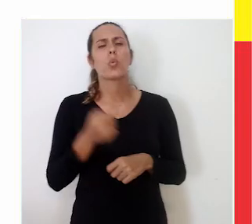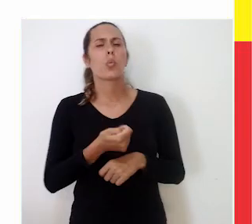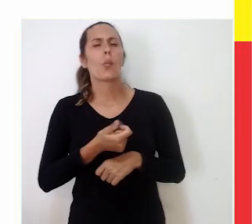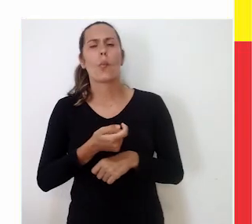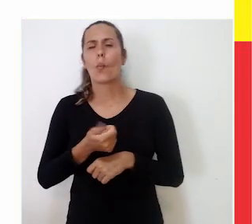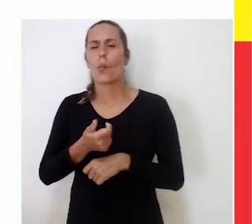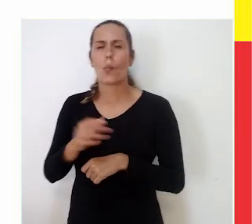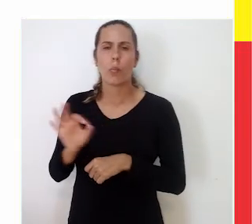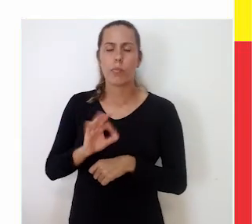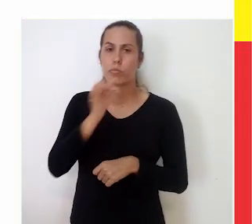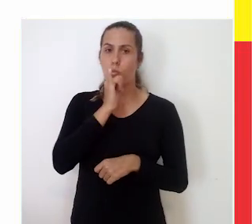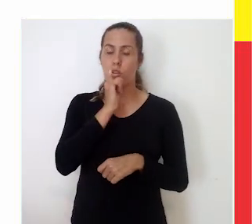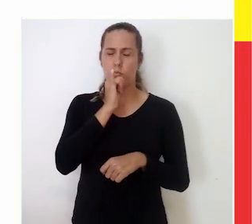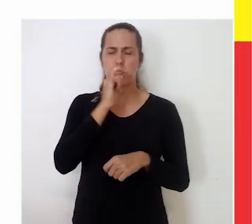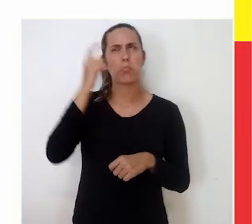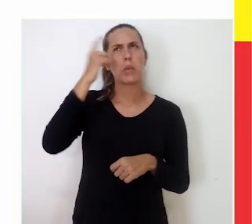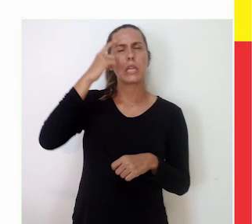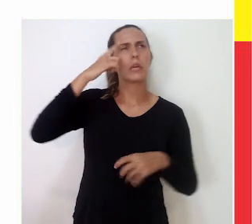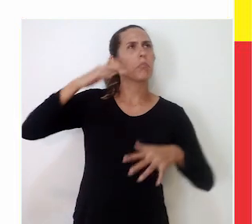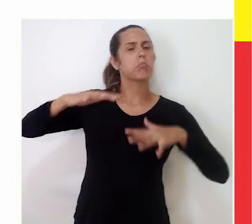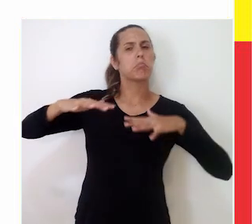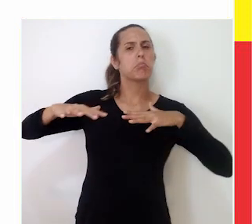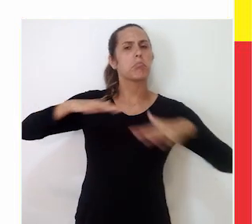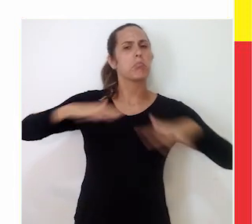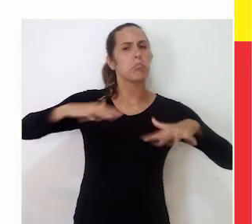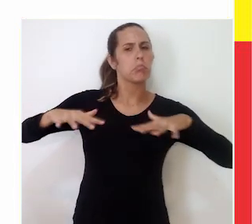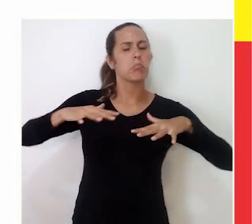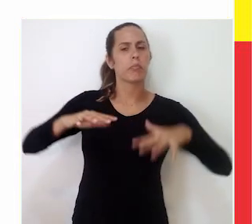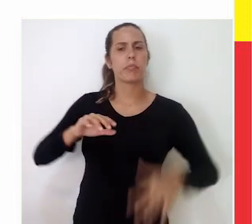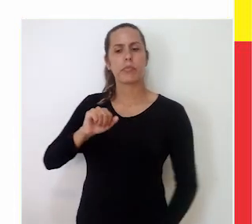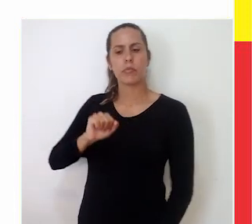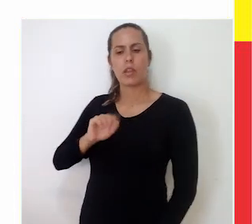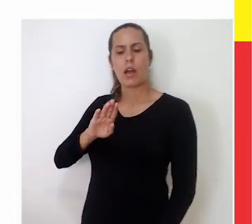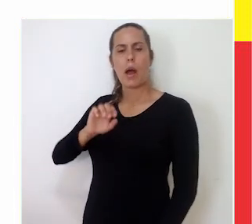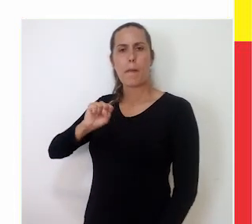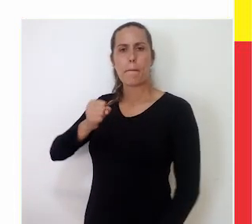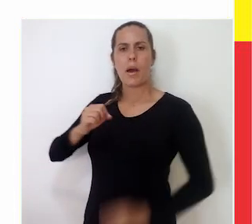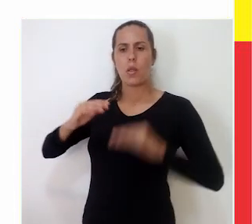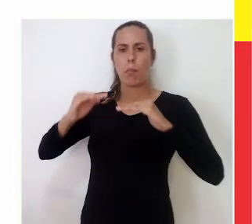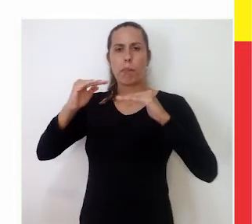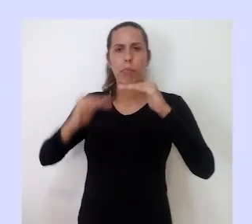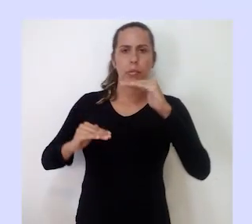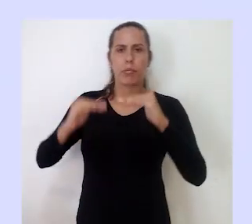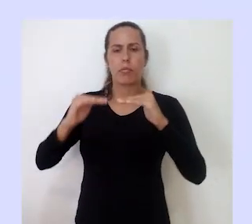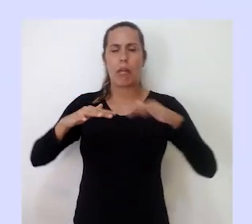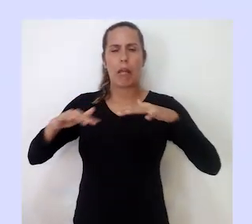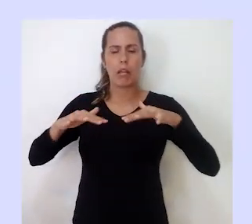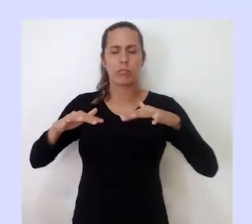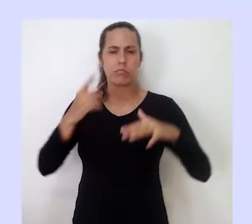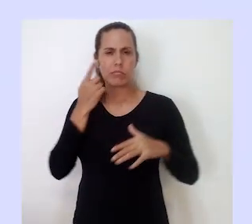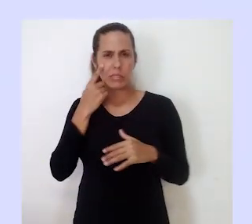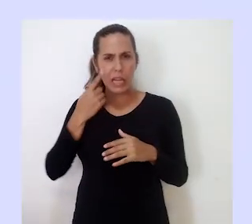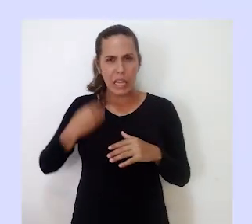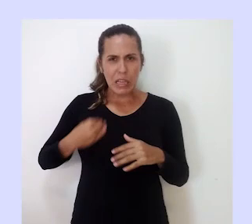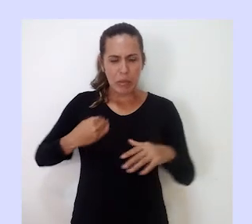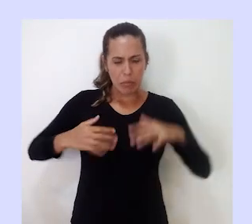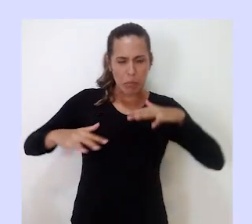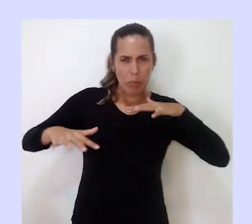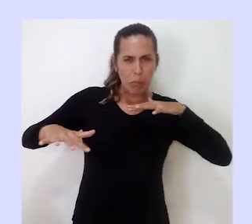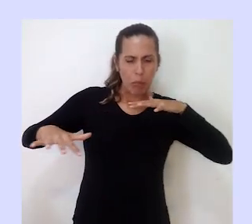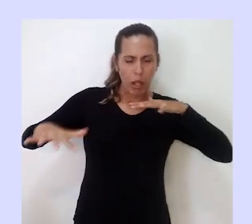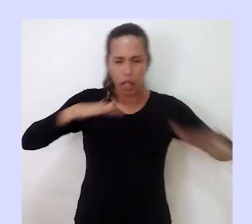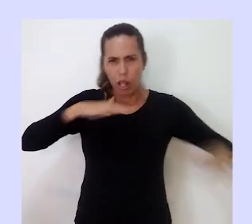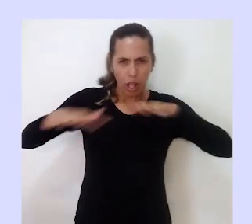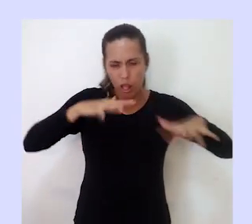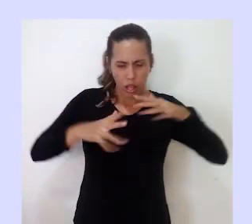Vamos pensar. Terremotos, abalos sísmicos. Pergunto eu, existe terremoto